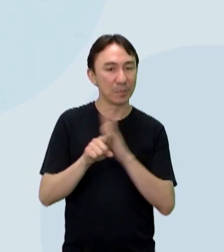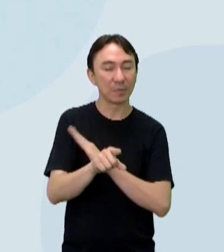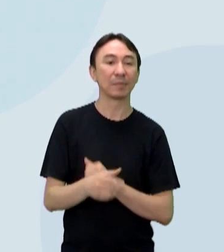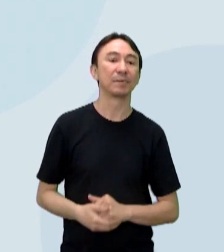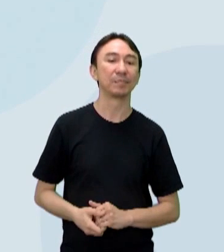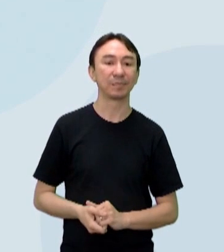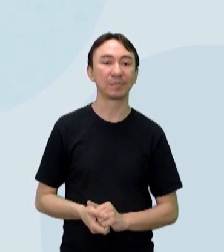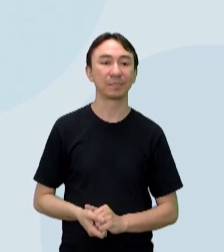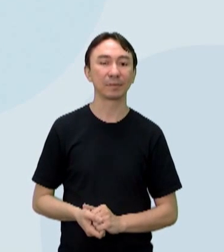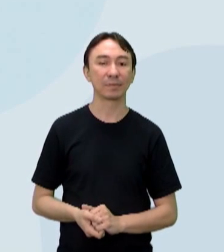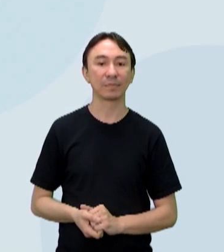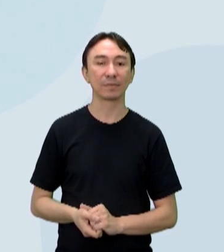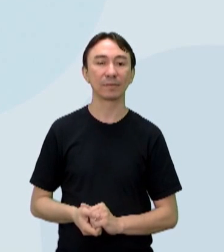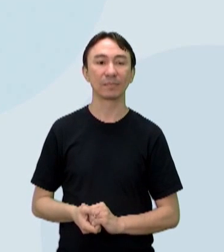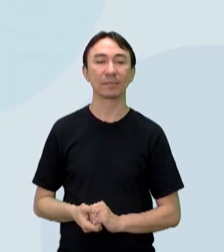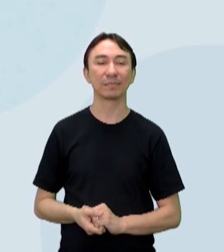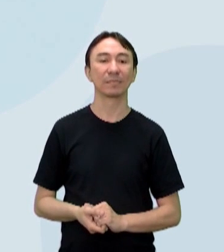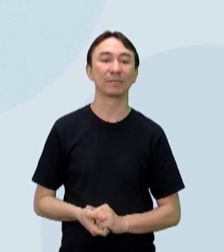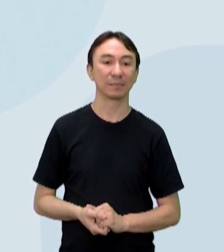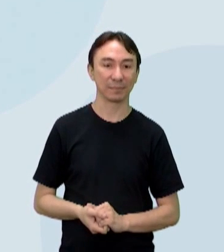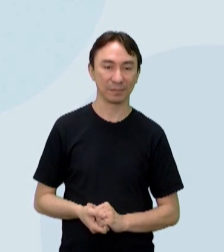lá.